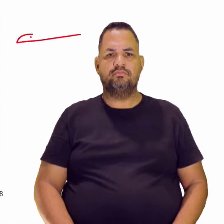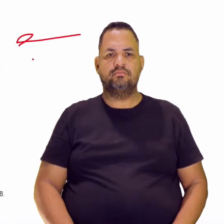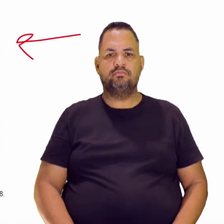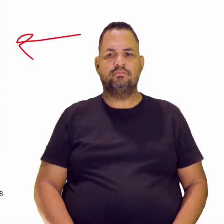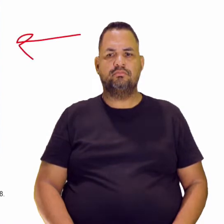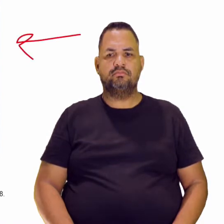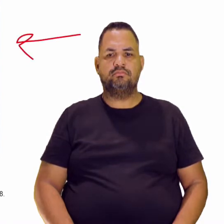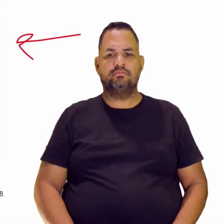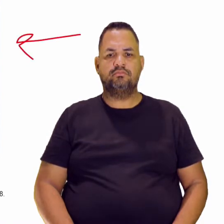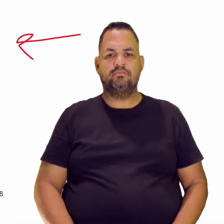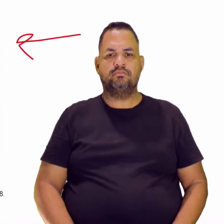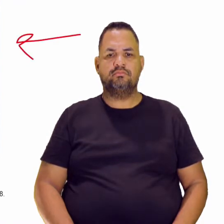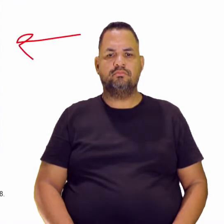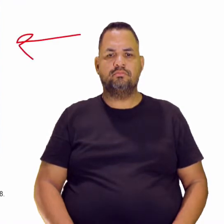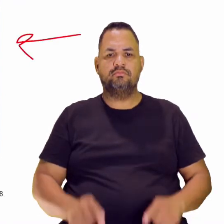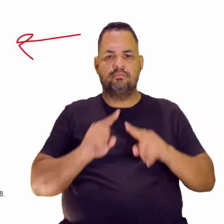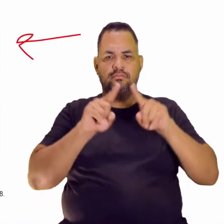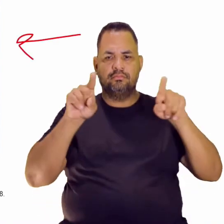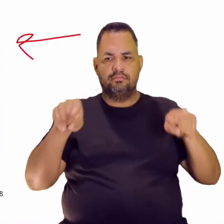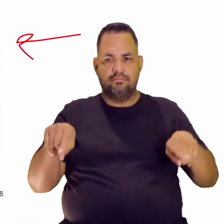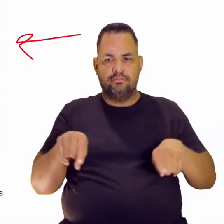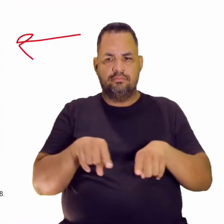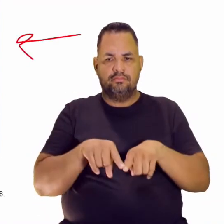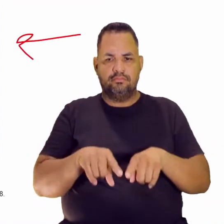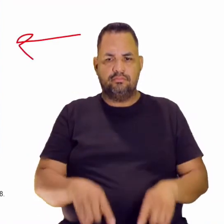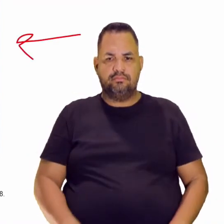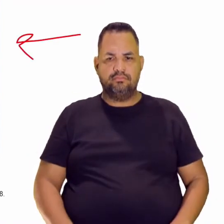eu chamei a atenção aqui com esse quadro aqui, que